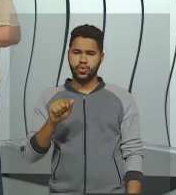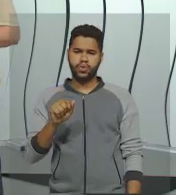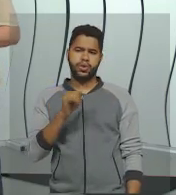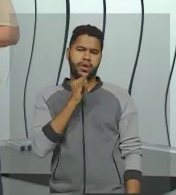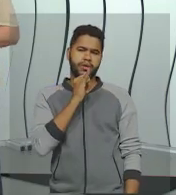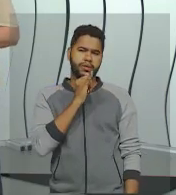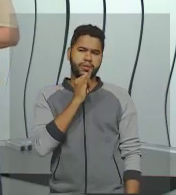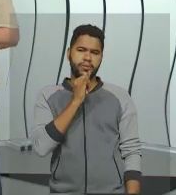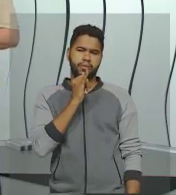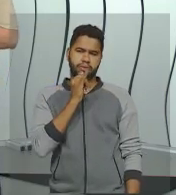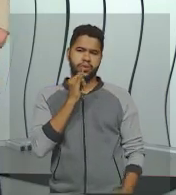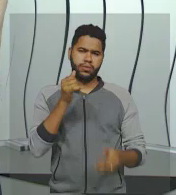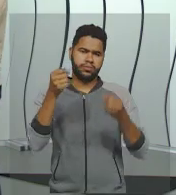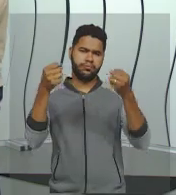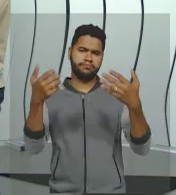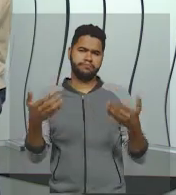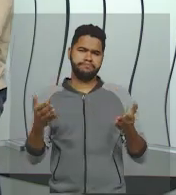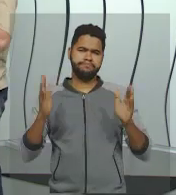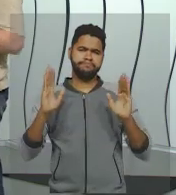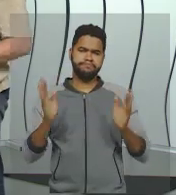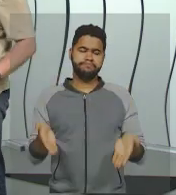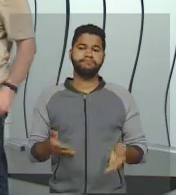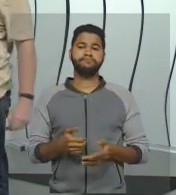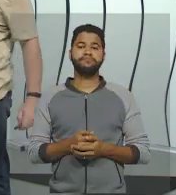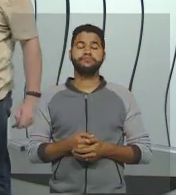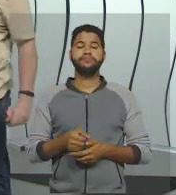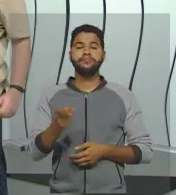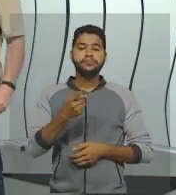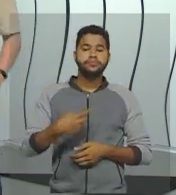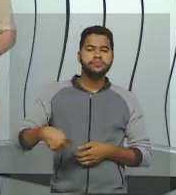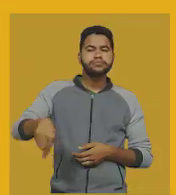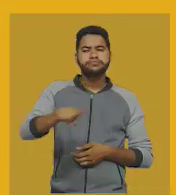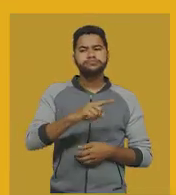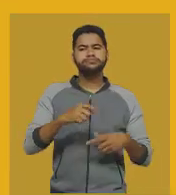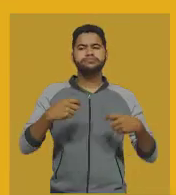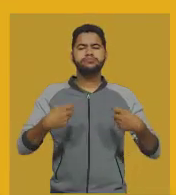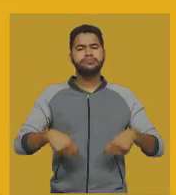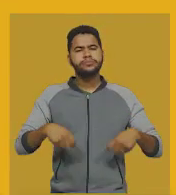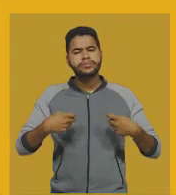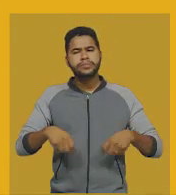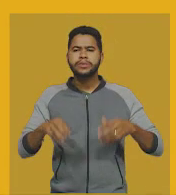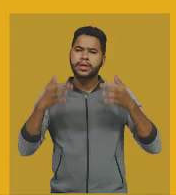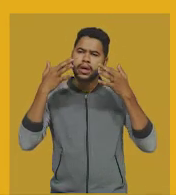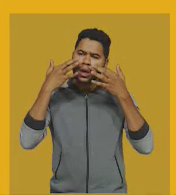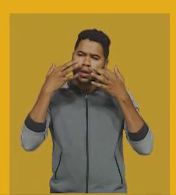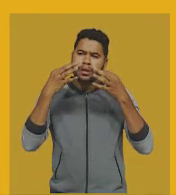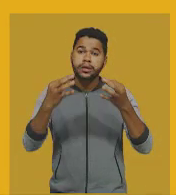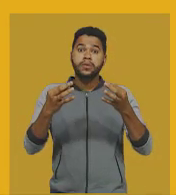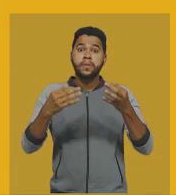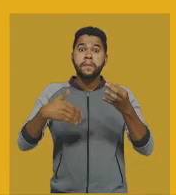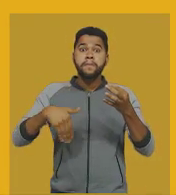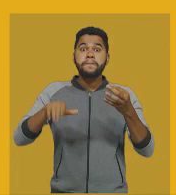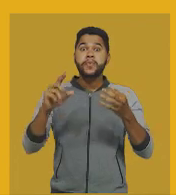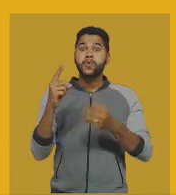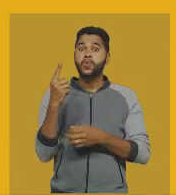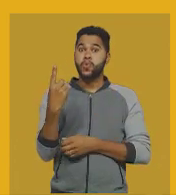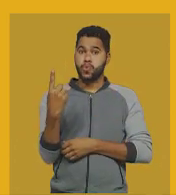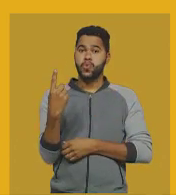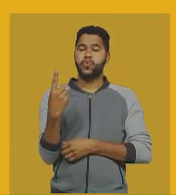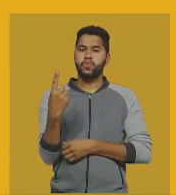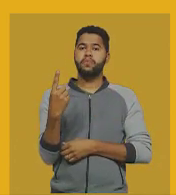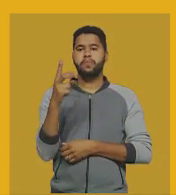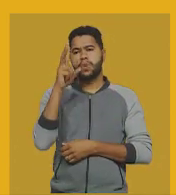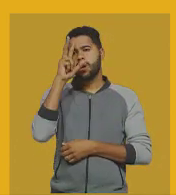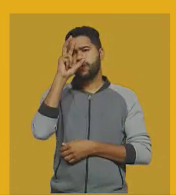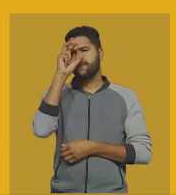o exemplo que eu acabei de dar para vocês, a gente precisa prestar atenção em mais uma coisa, além da